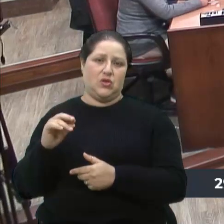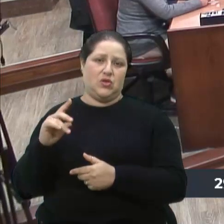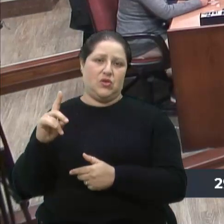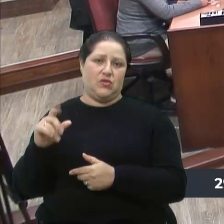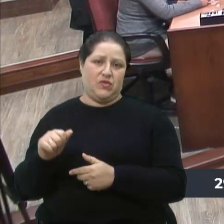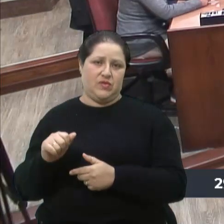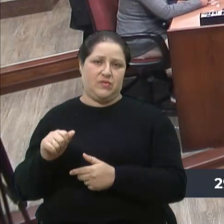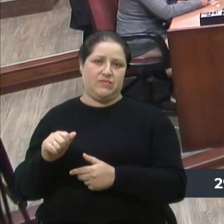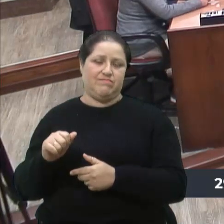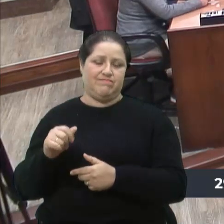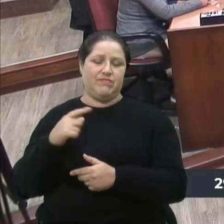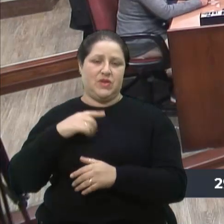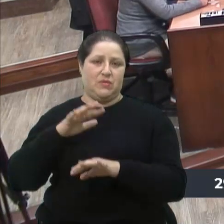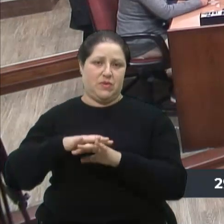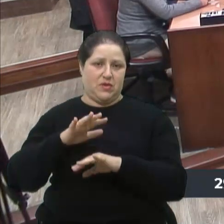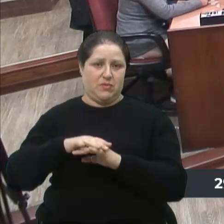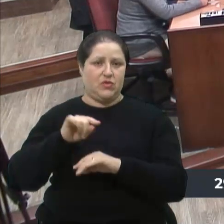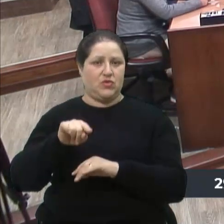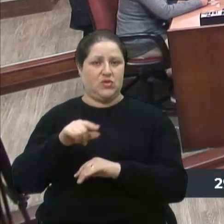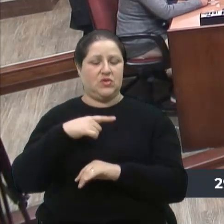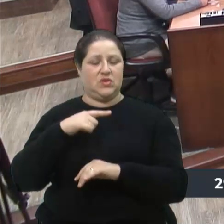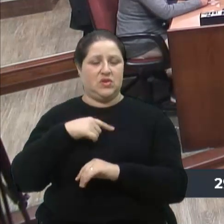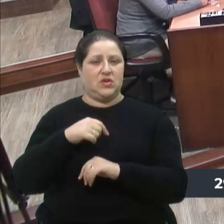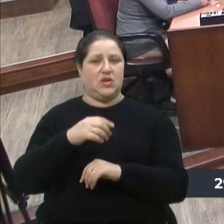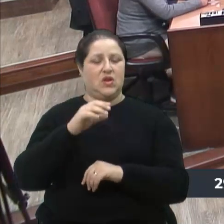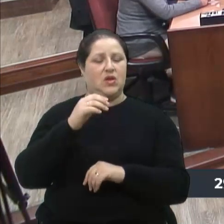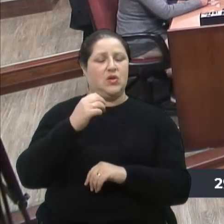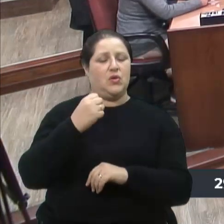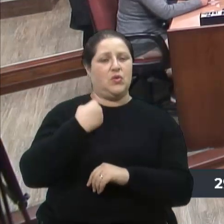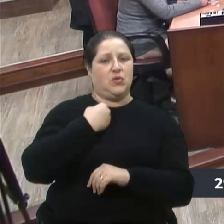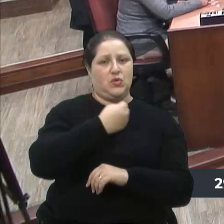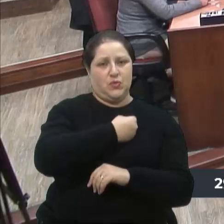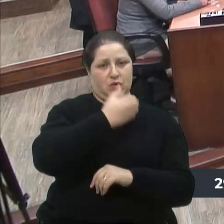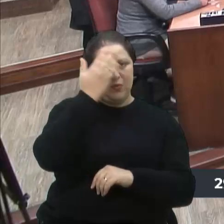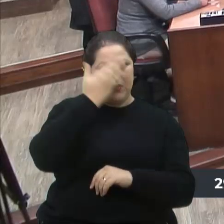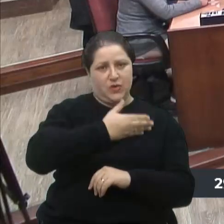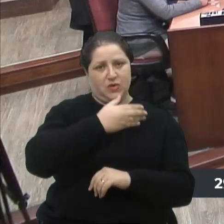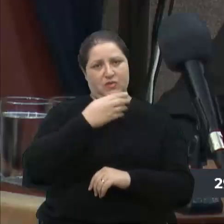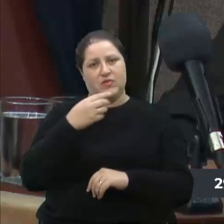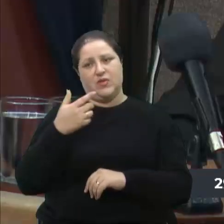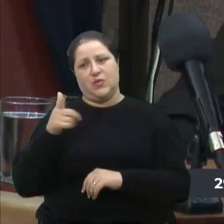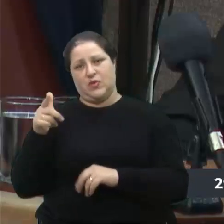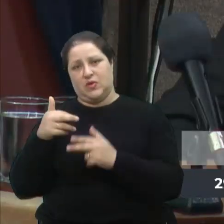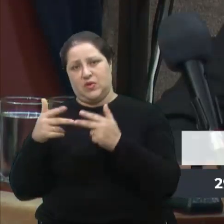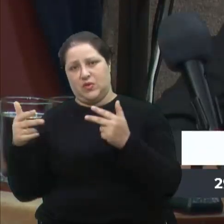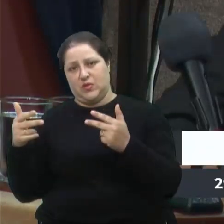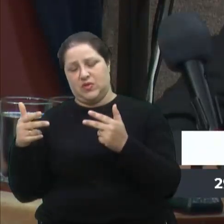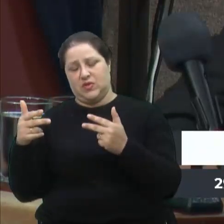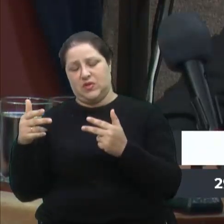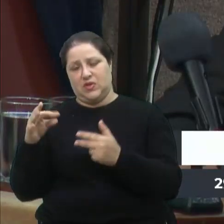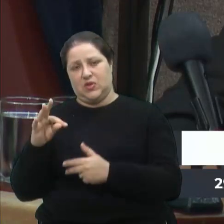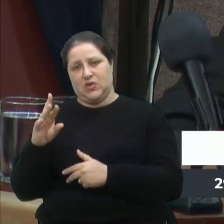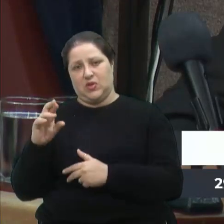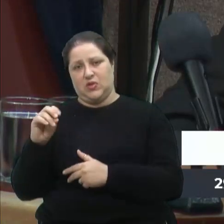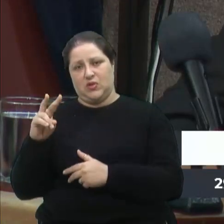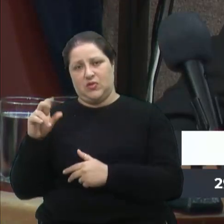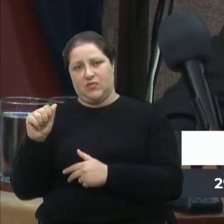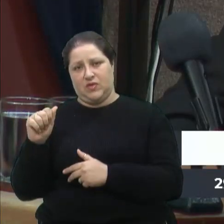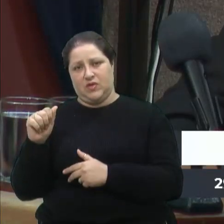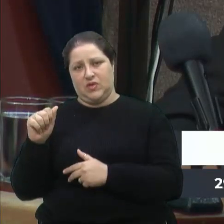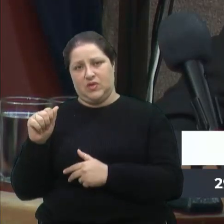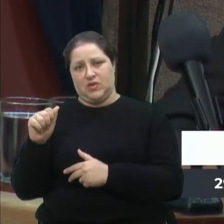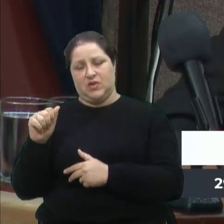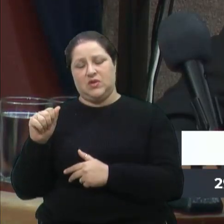da matemática tem isso: números provam, o resto trovam, seja no balanço, seja na balança. Esse slide que o